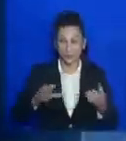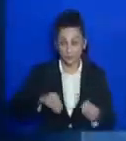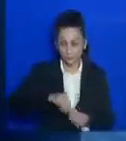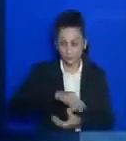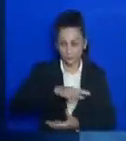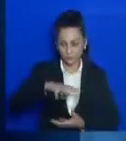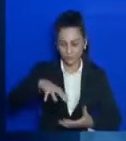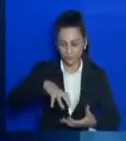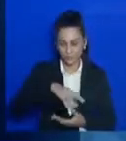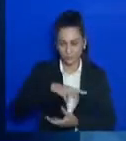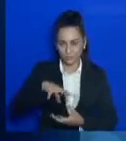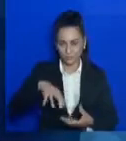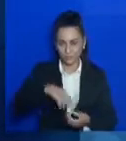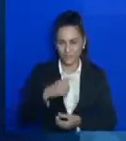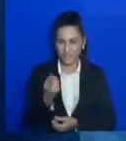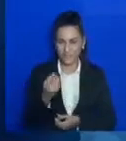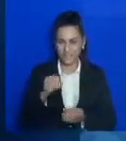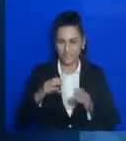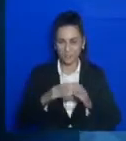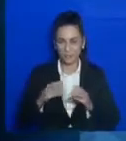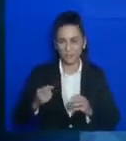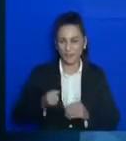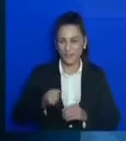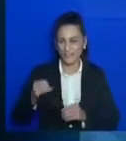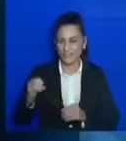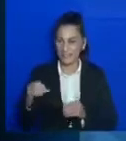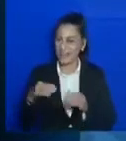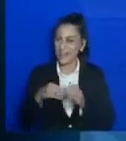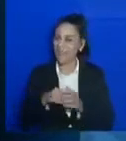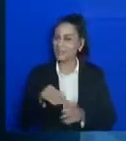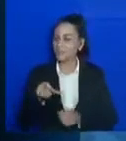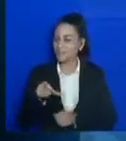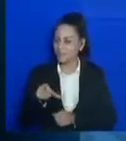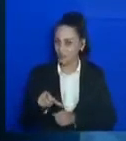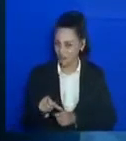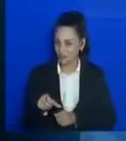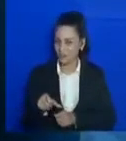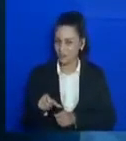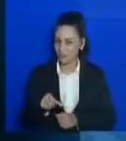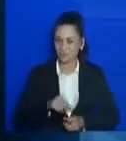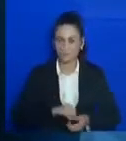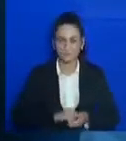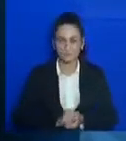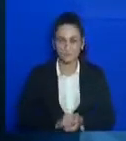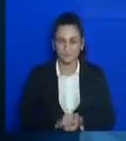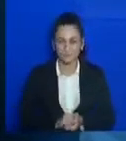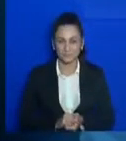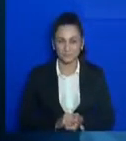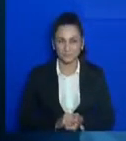Globo recarregado, embaralhando 10 bolas numeradas de 0 a 9.